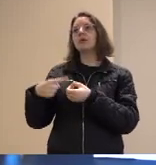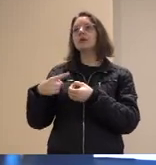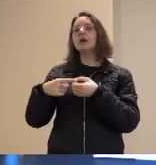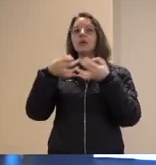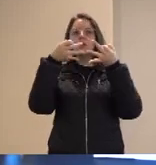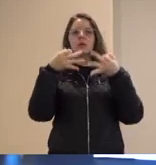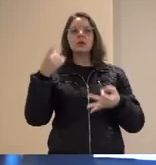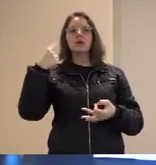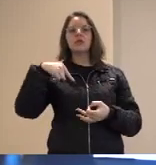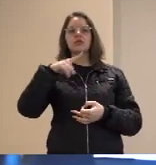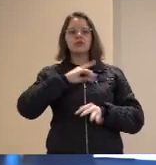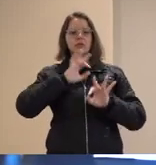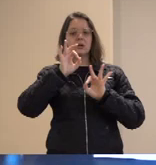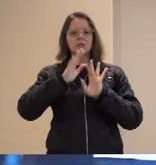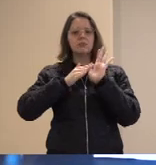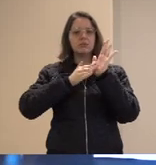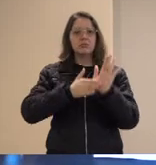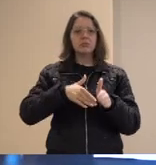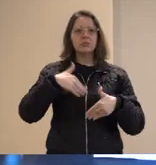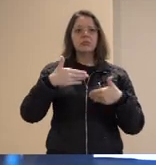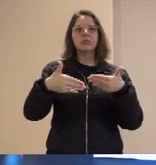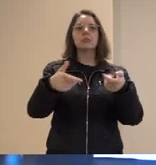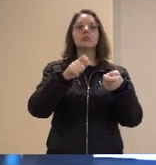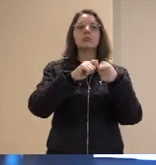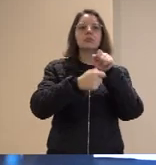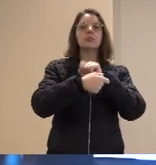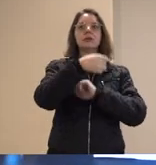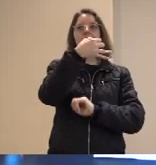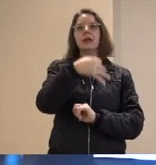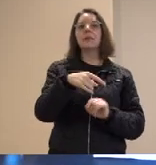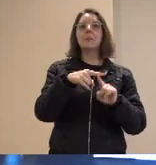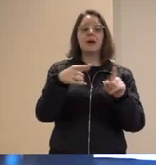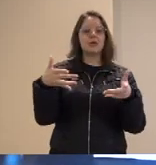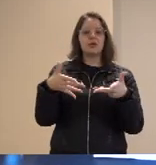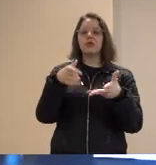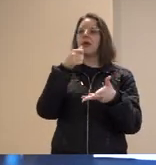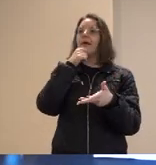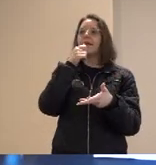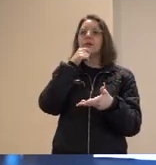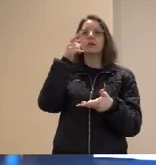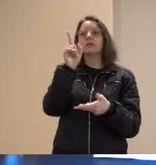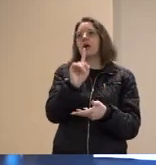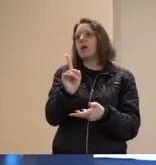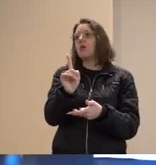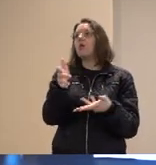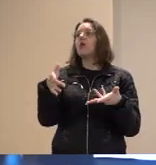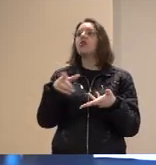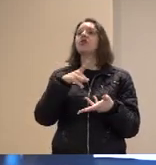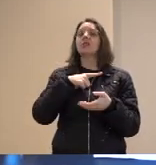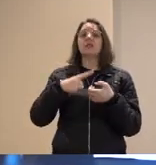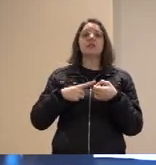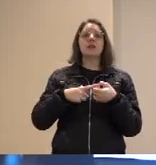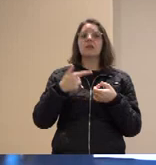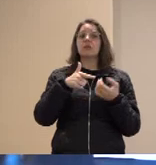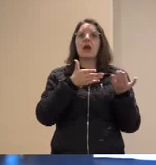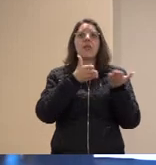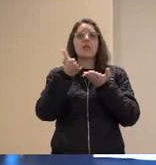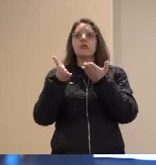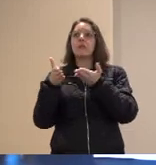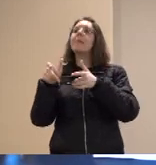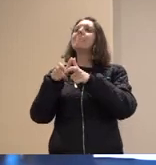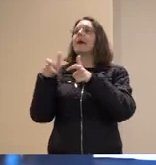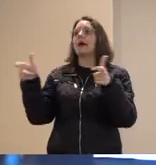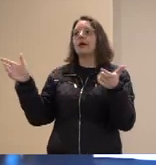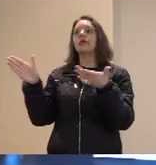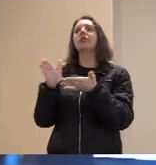caminho do reordenamento. Então, hoje ainda nós temos cidades que não têm serviços, e é a maioria,